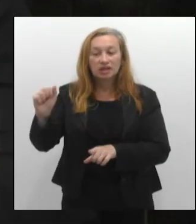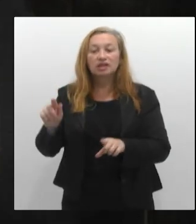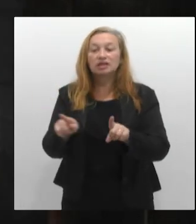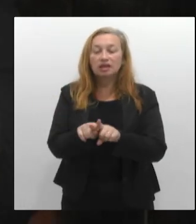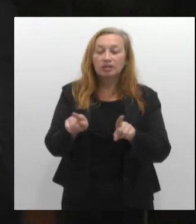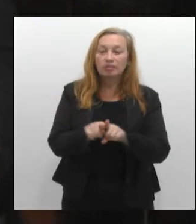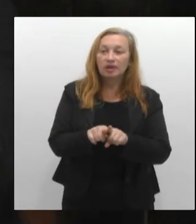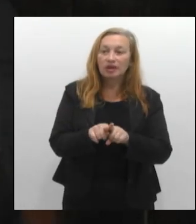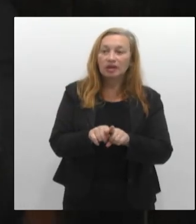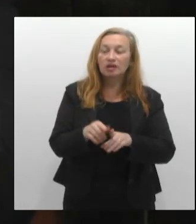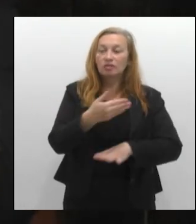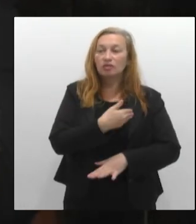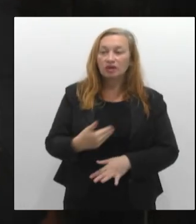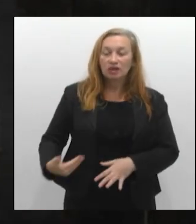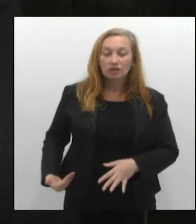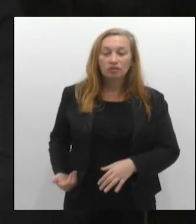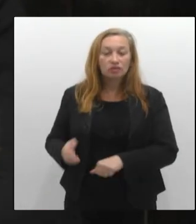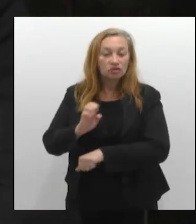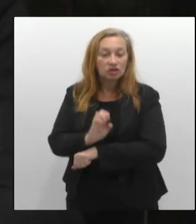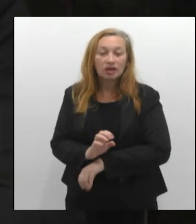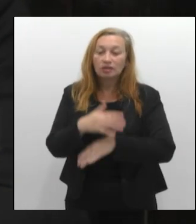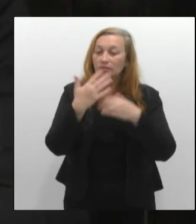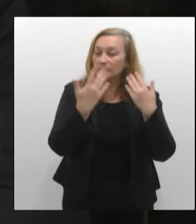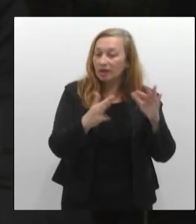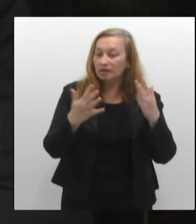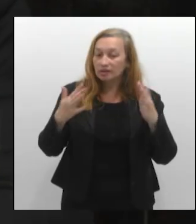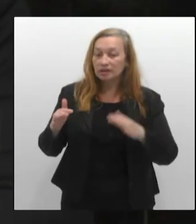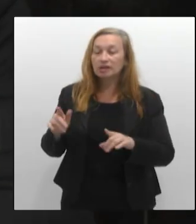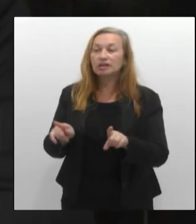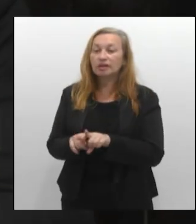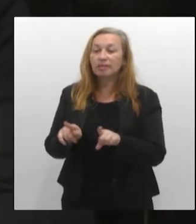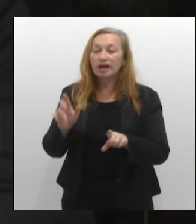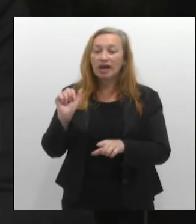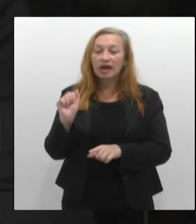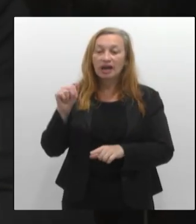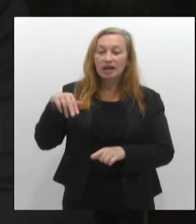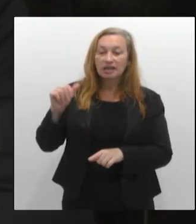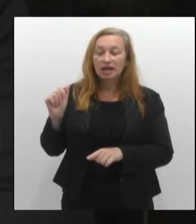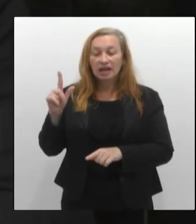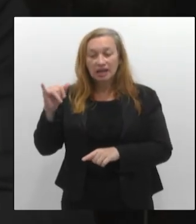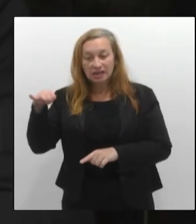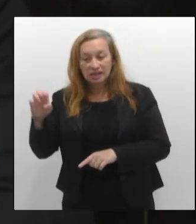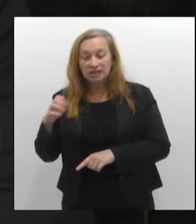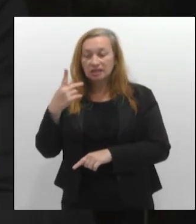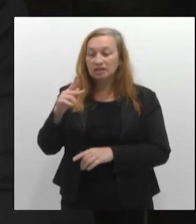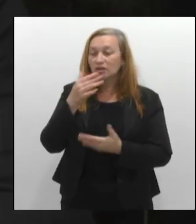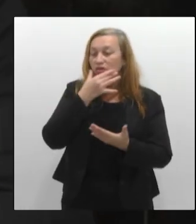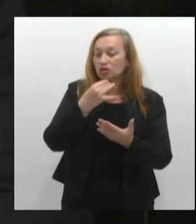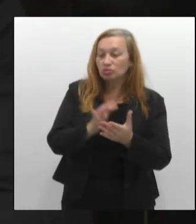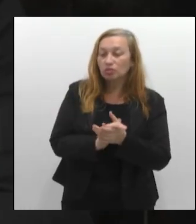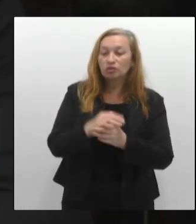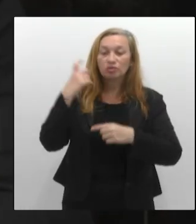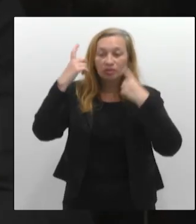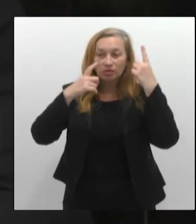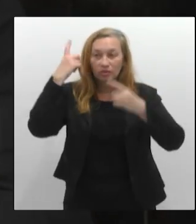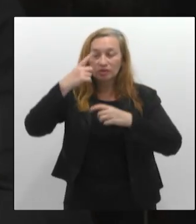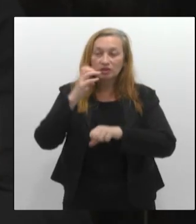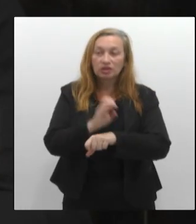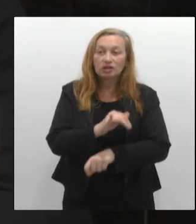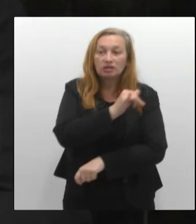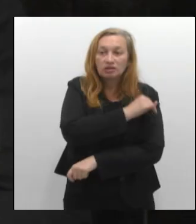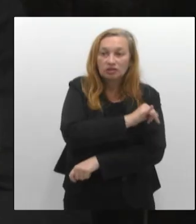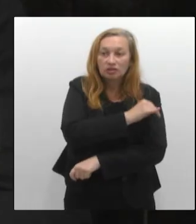o governo do Estado, também a primeira-dama Naline e também seu esposo, toda a sua preocupação com o Estado do Rio de